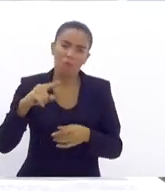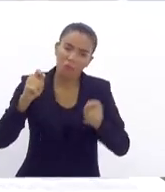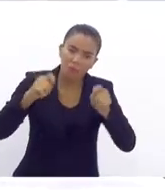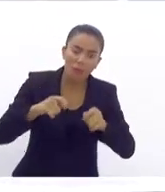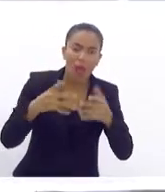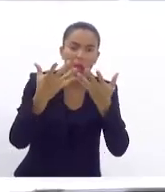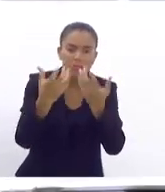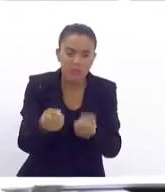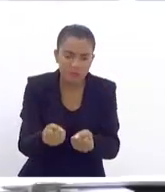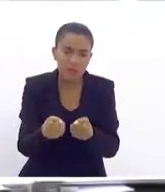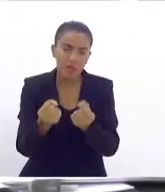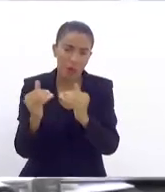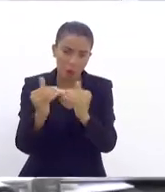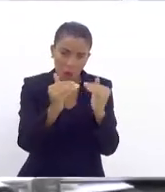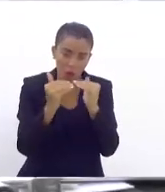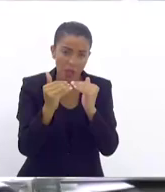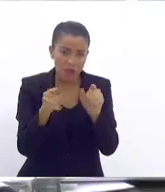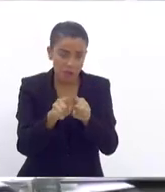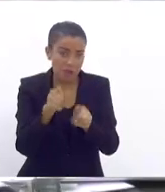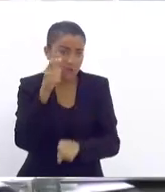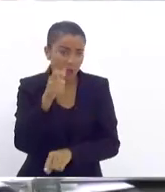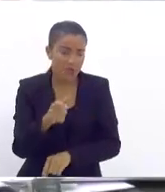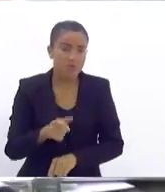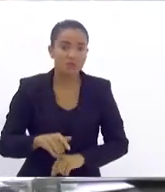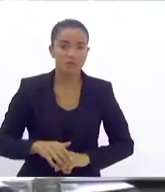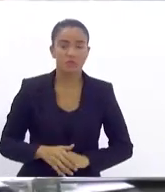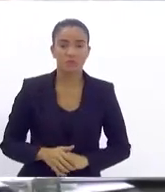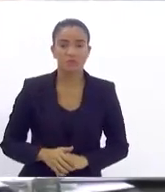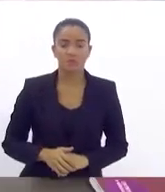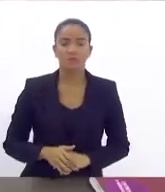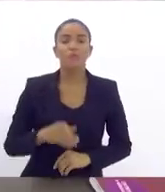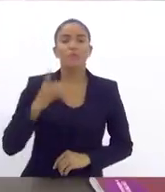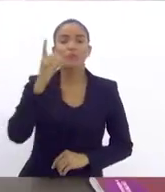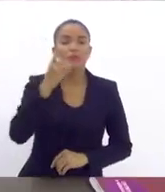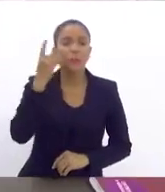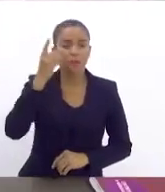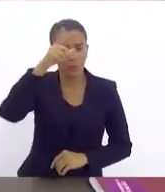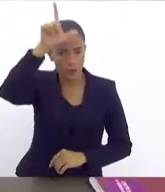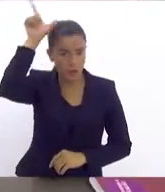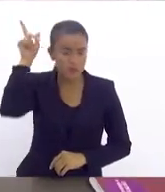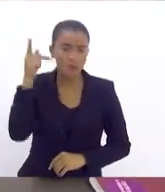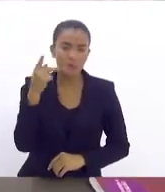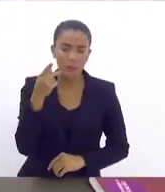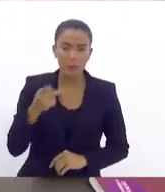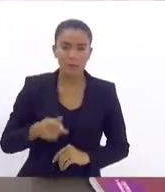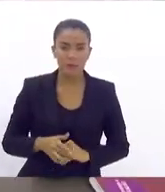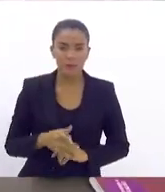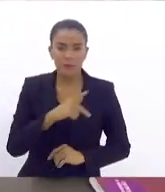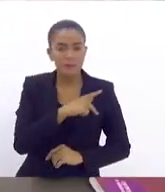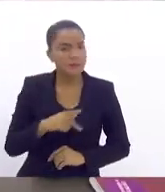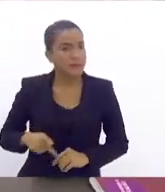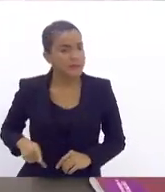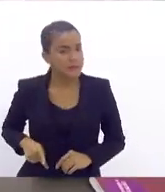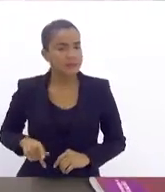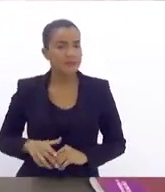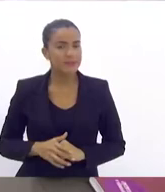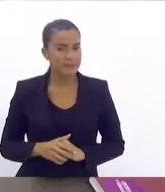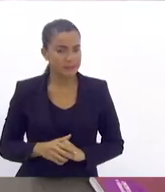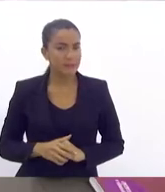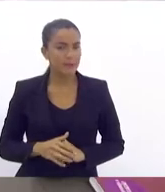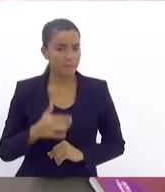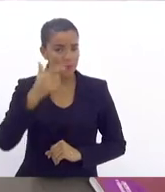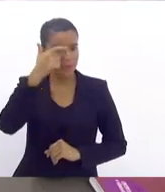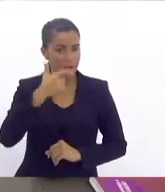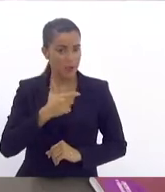acatar, seria claro, interessante. Claro. Deputado Luiz Paulo. Presidente, eu vou aqui